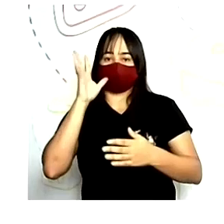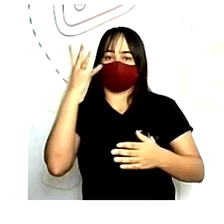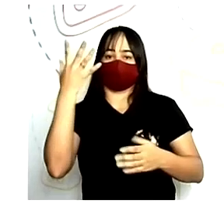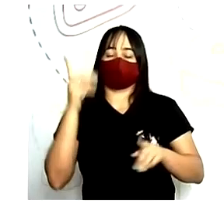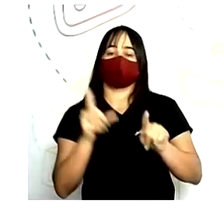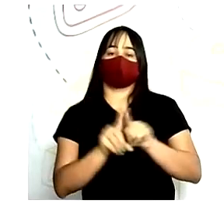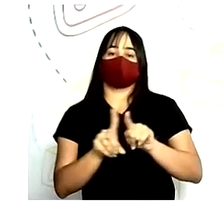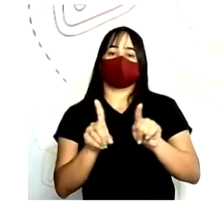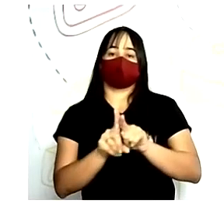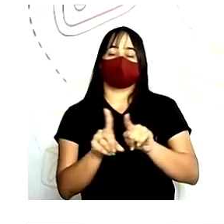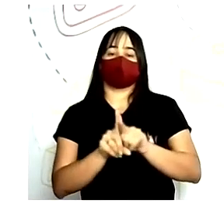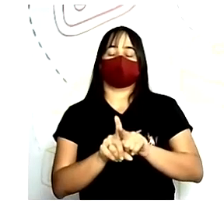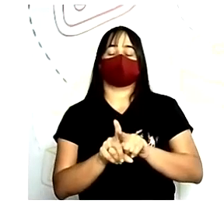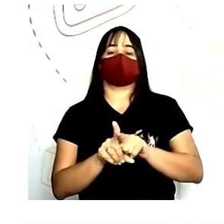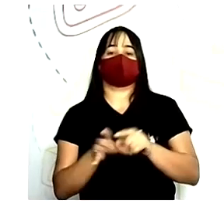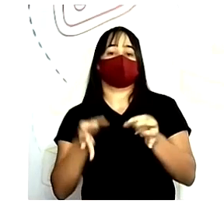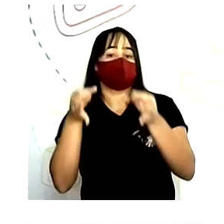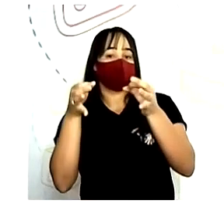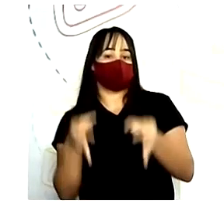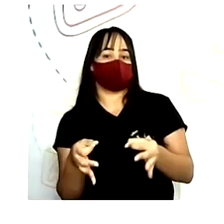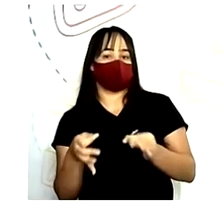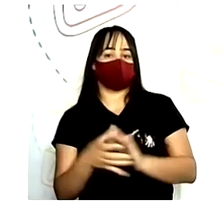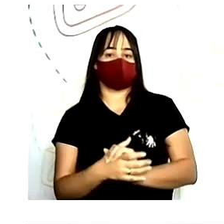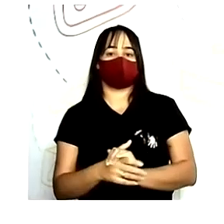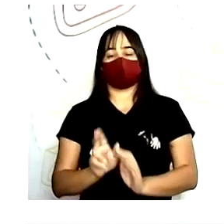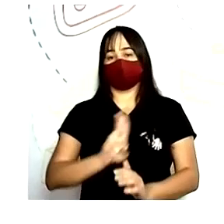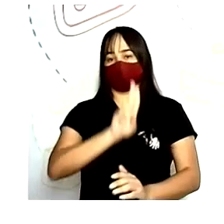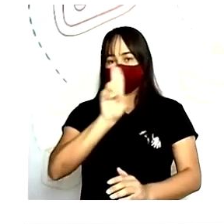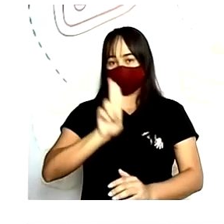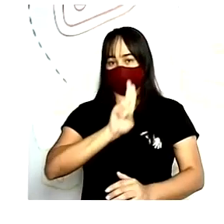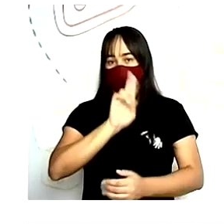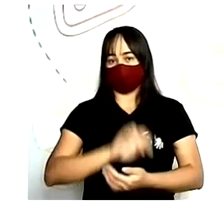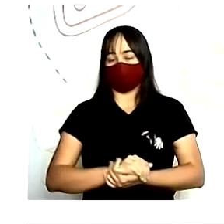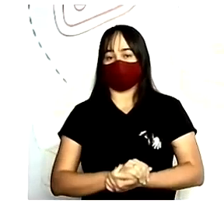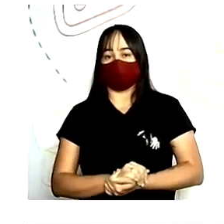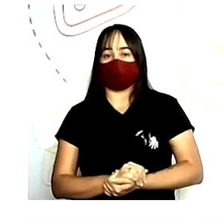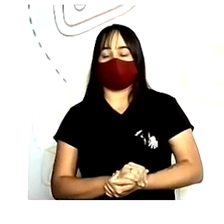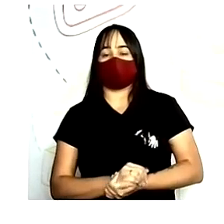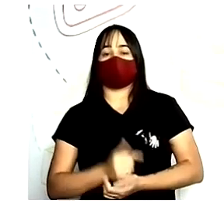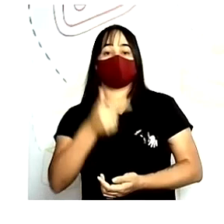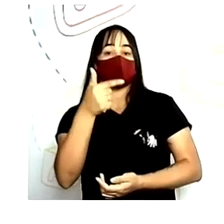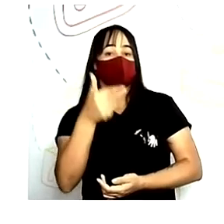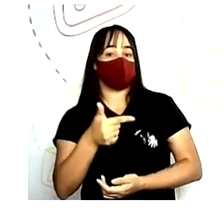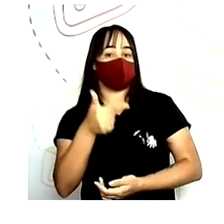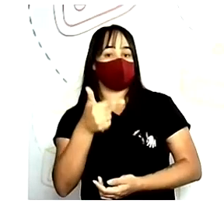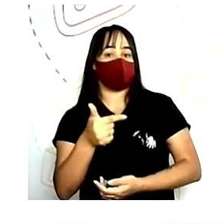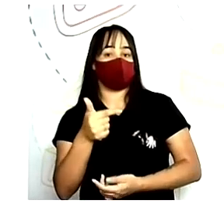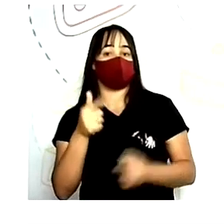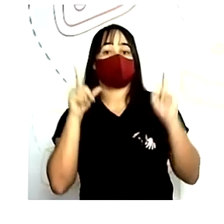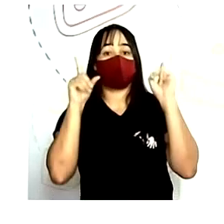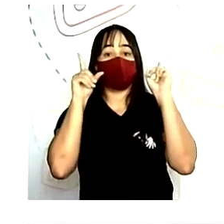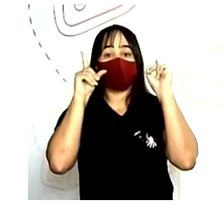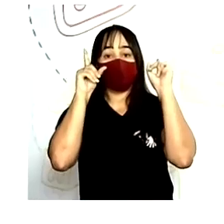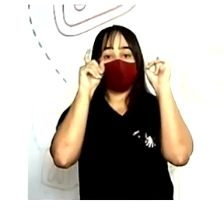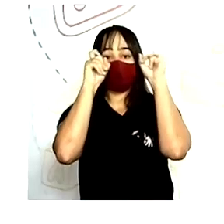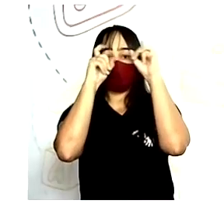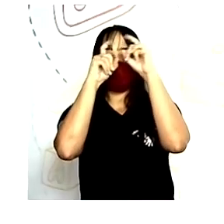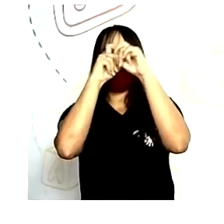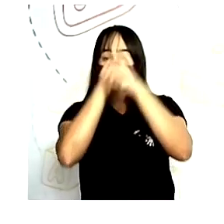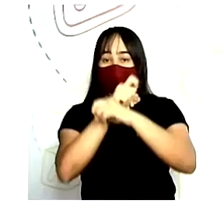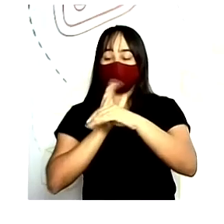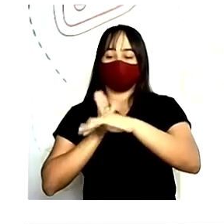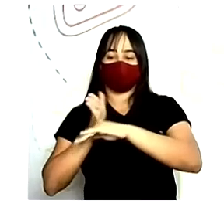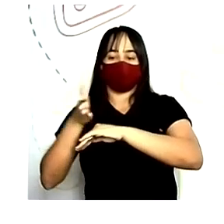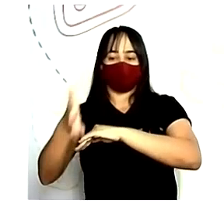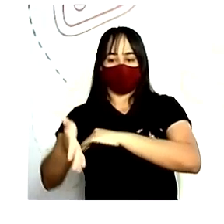a forma, a maneira correta de usá-los. Segundo ponto é a dificuldade do acesso a esses métodos por parte